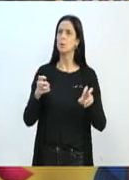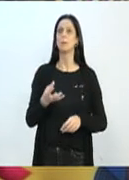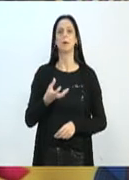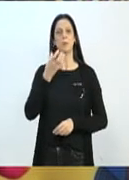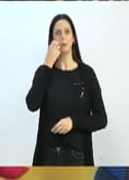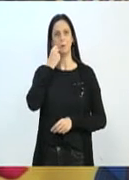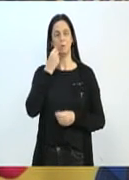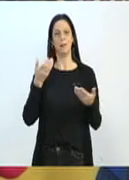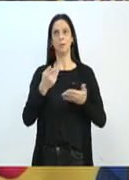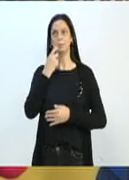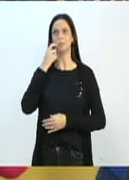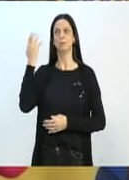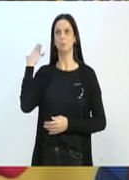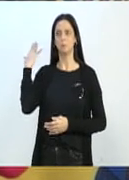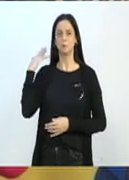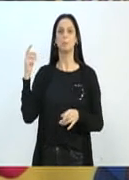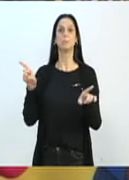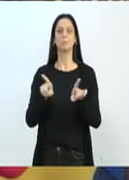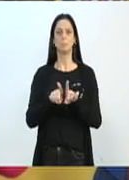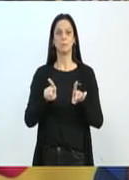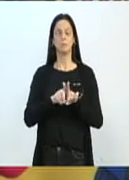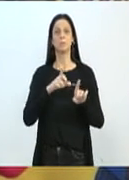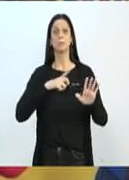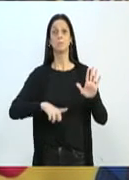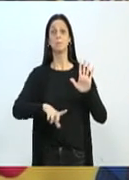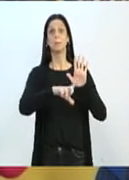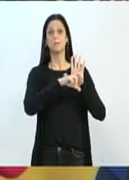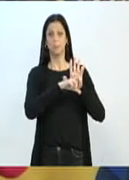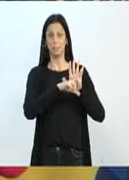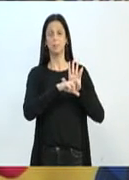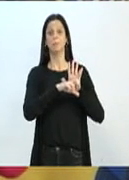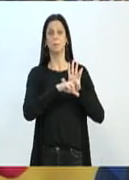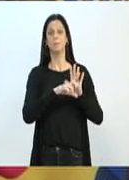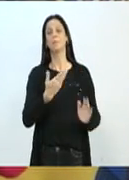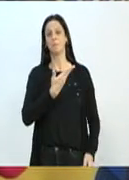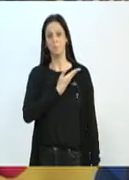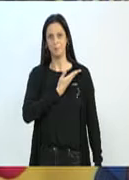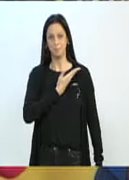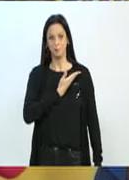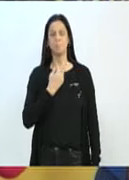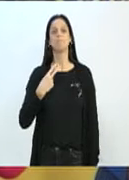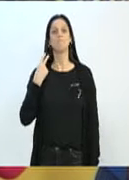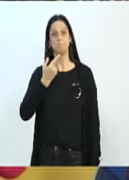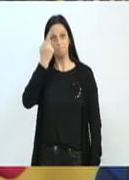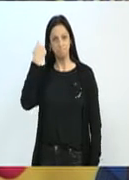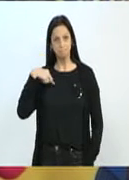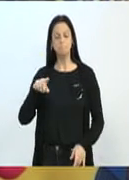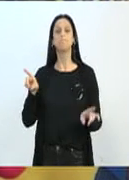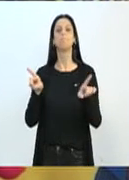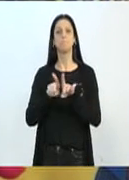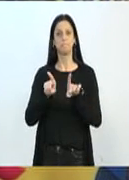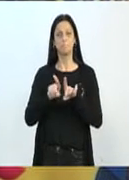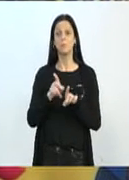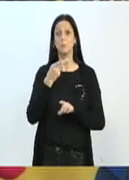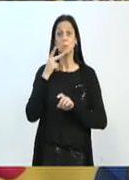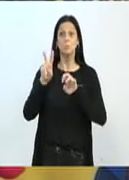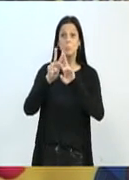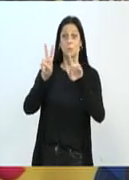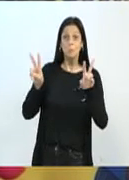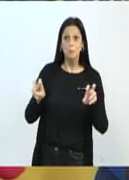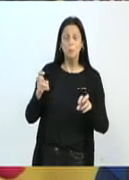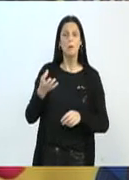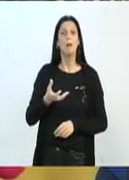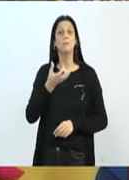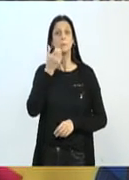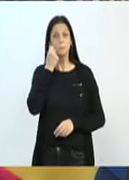agora recentemente também a lei da minha amiga vereadora Silmara também adoção legal que foi